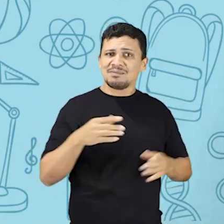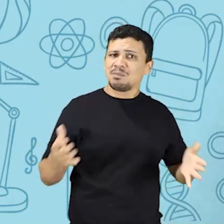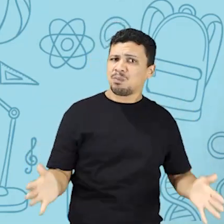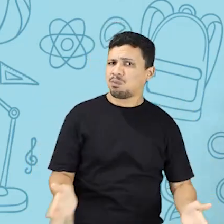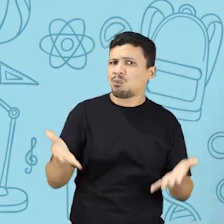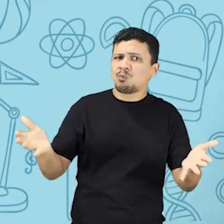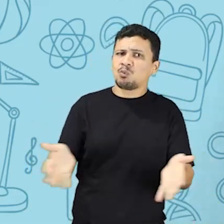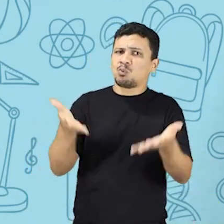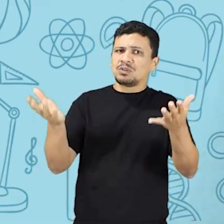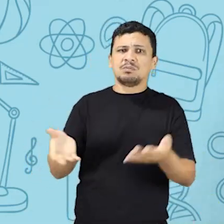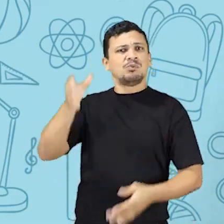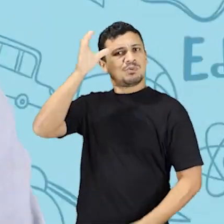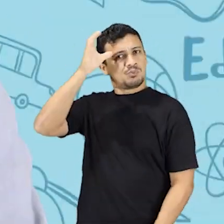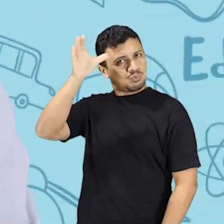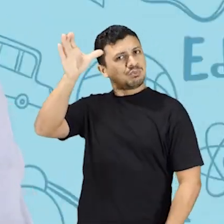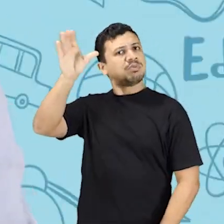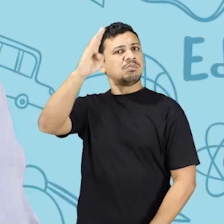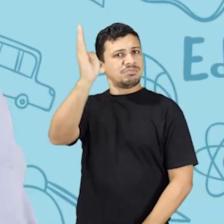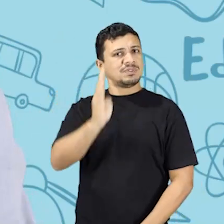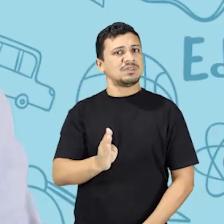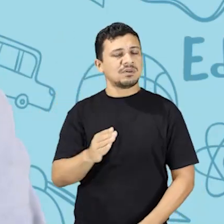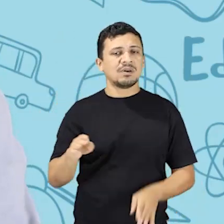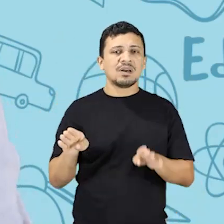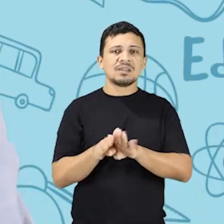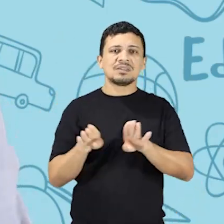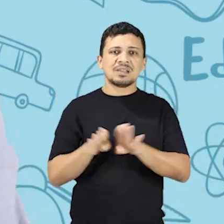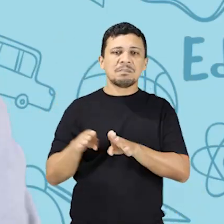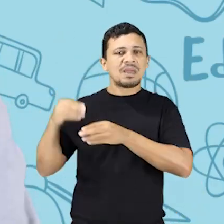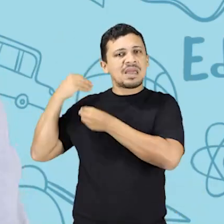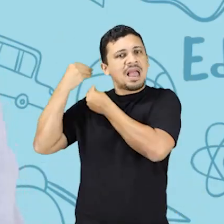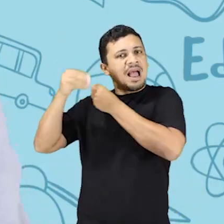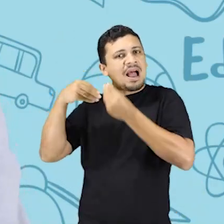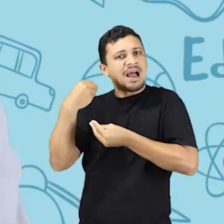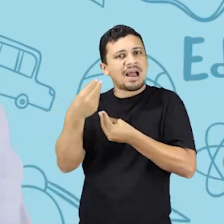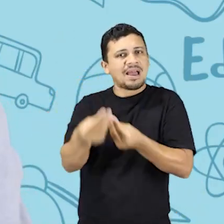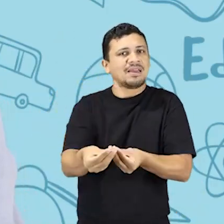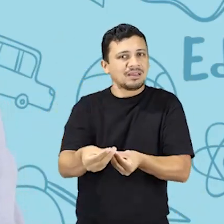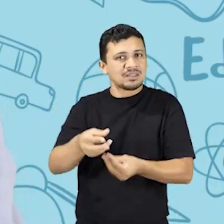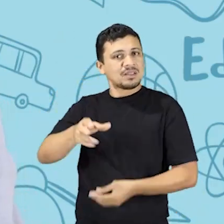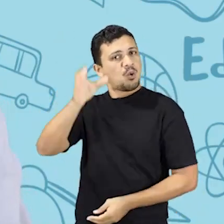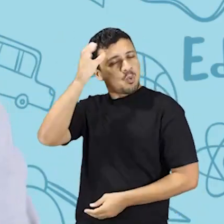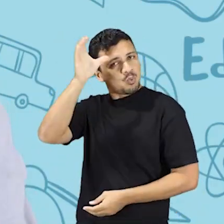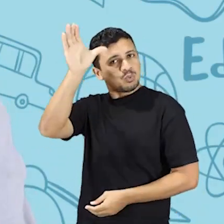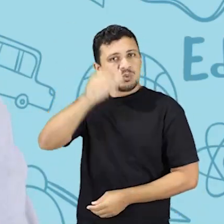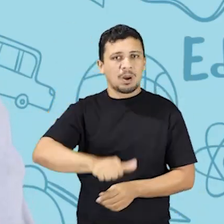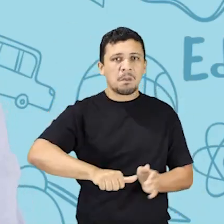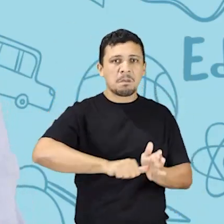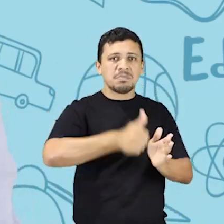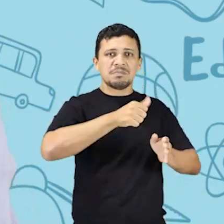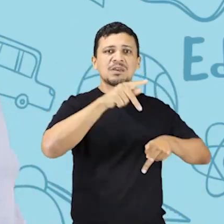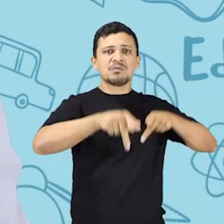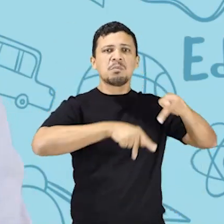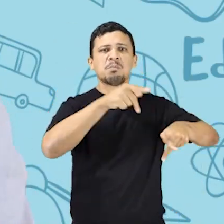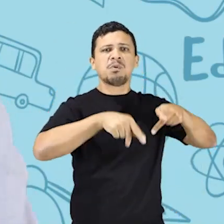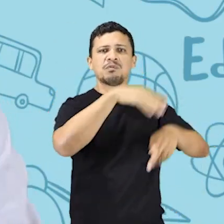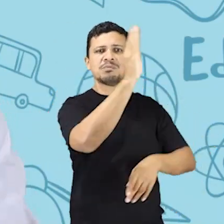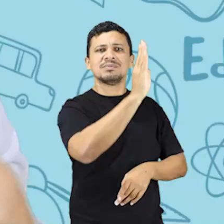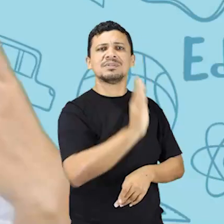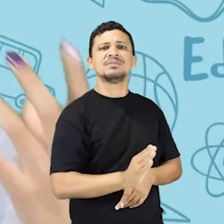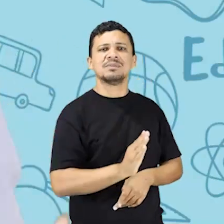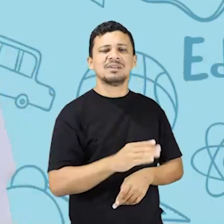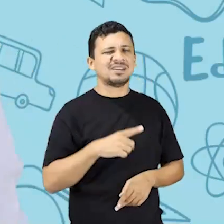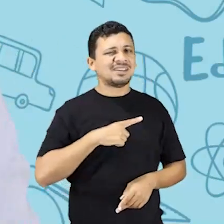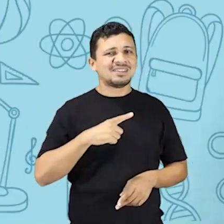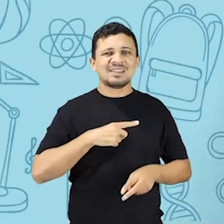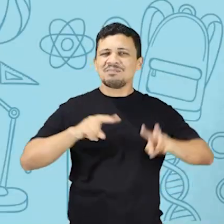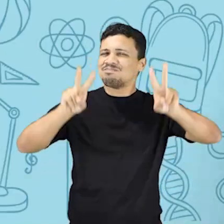contribuíram para a cultura do nosso país e a herança cultural dos povos originários. E assim, entre